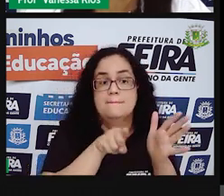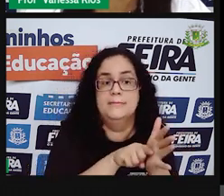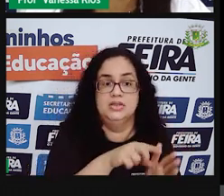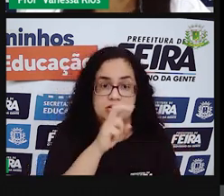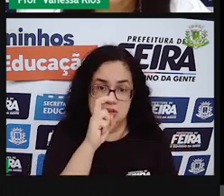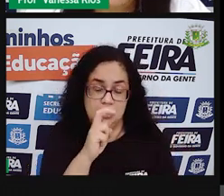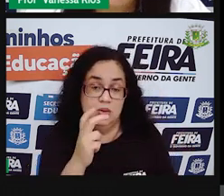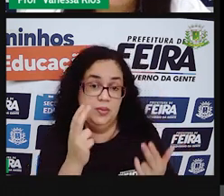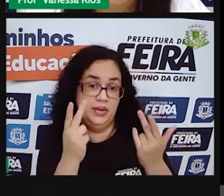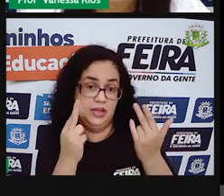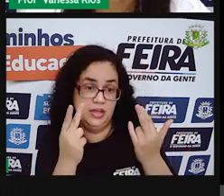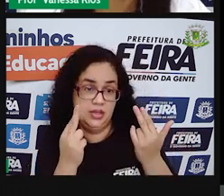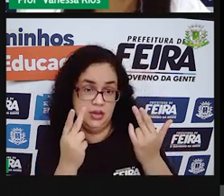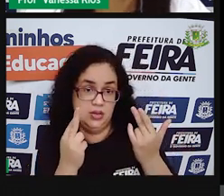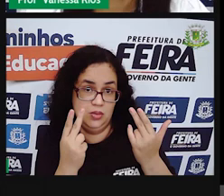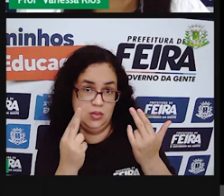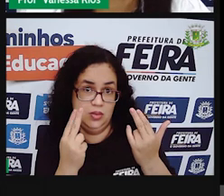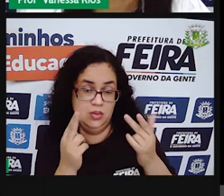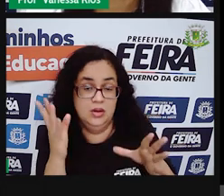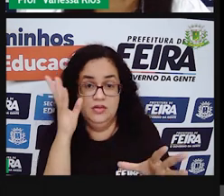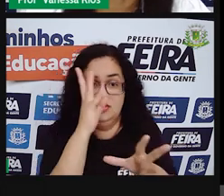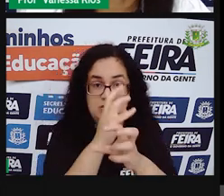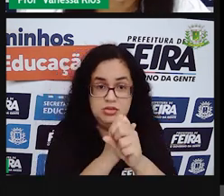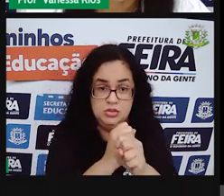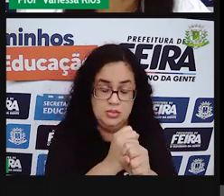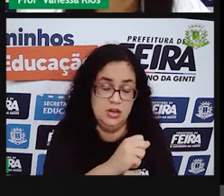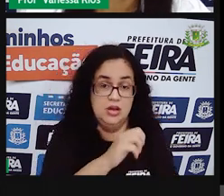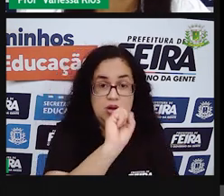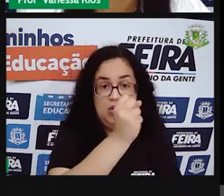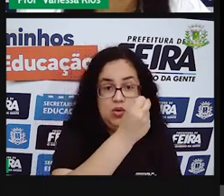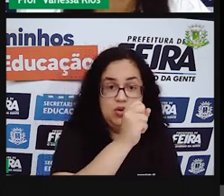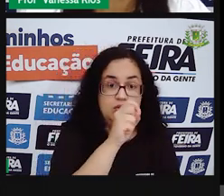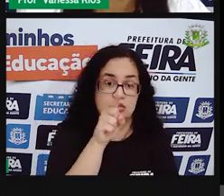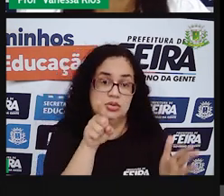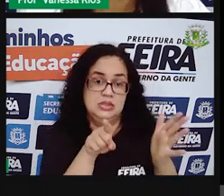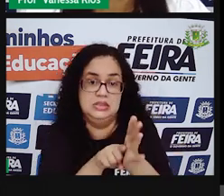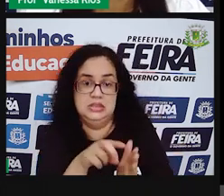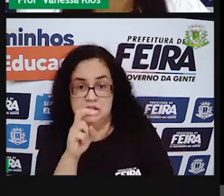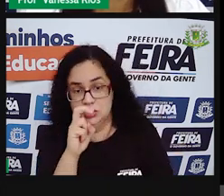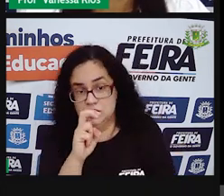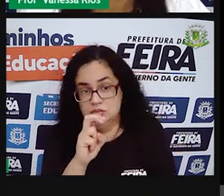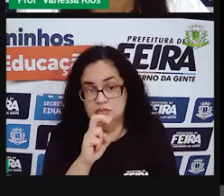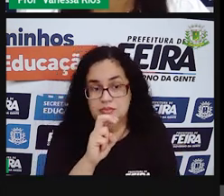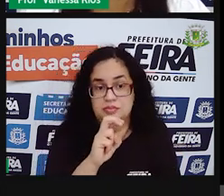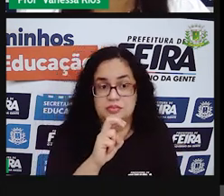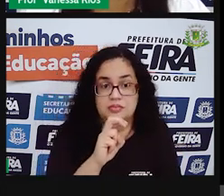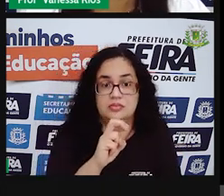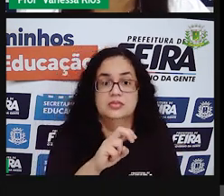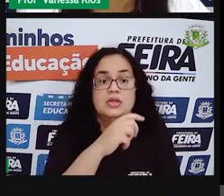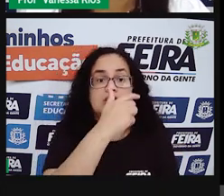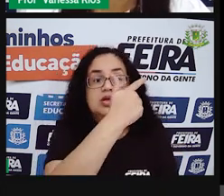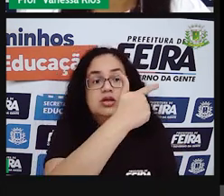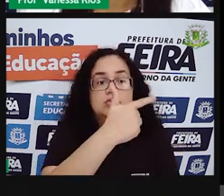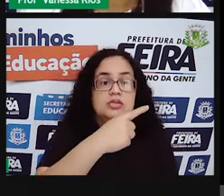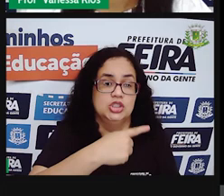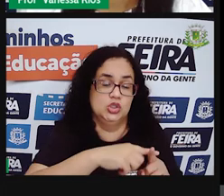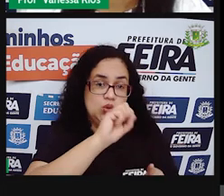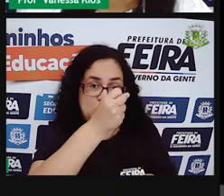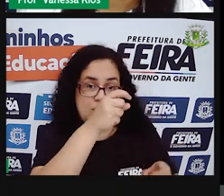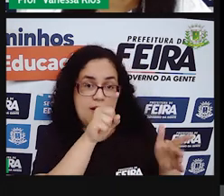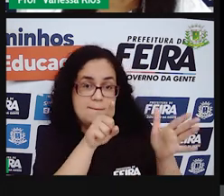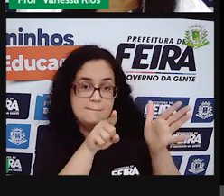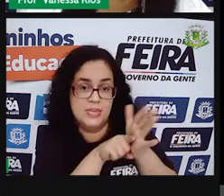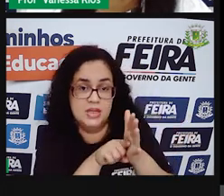8, menos 5. Então, eu vou somar 8 e vou diminuir 5. Então, 22